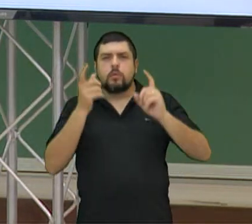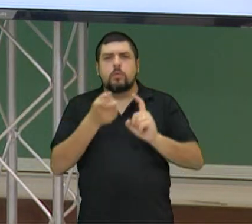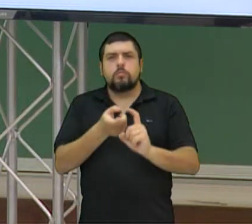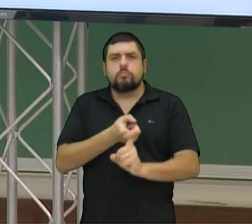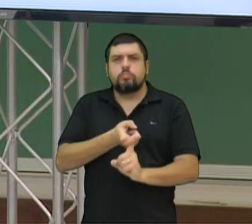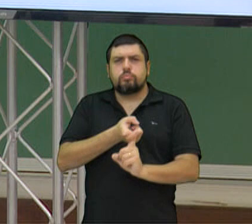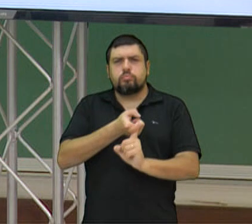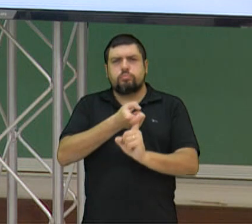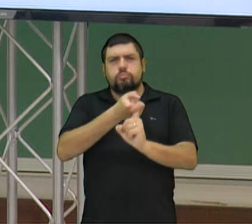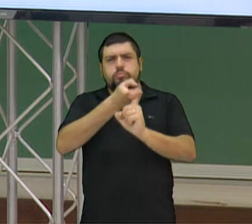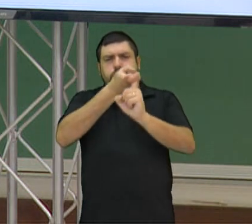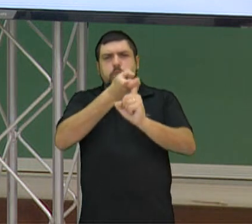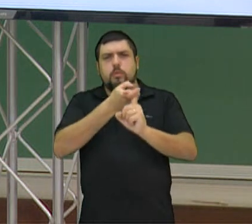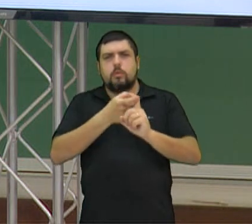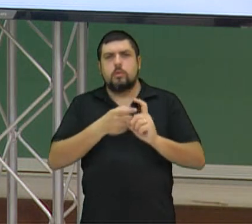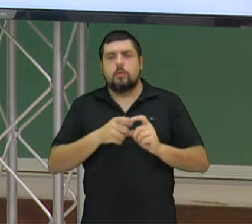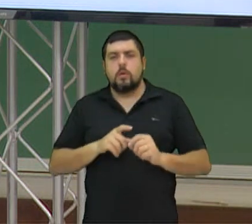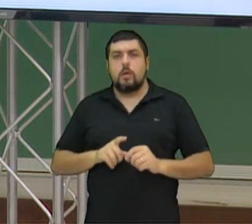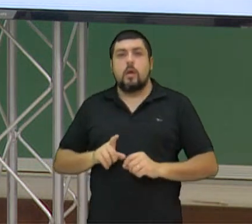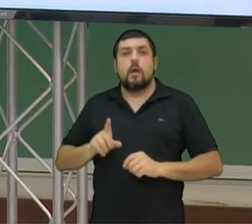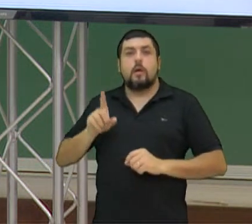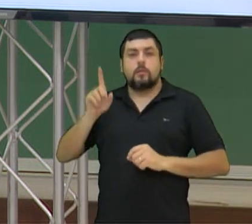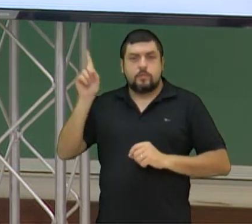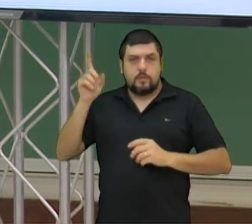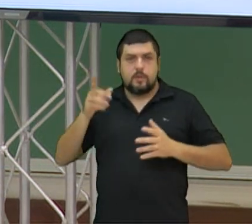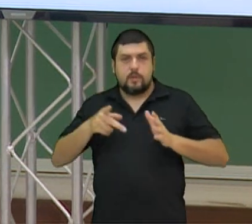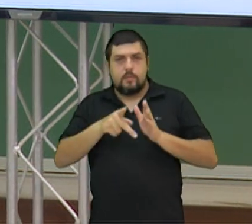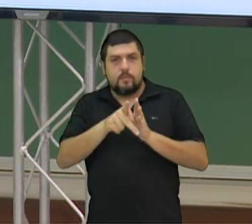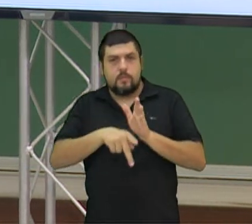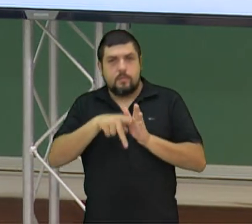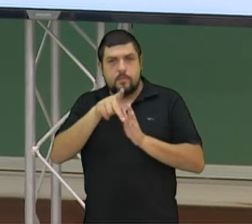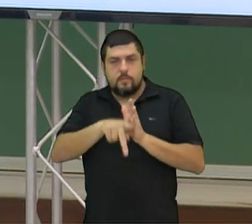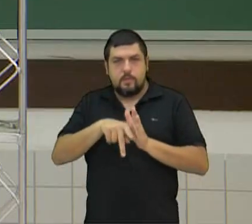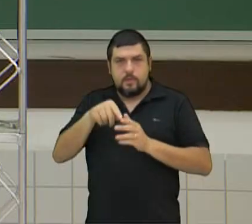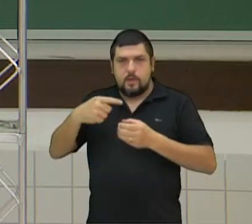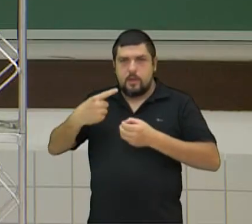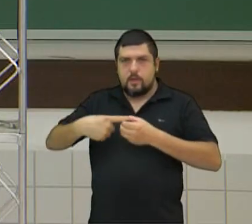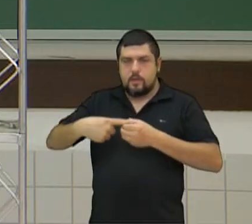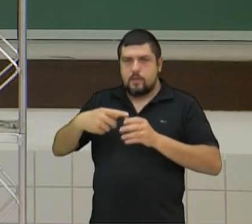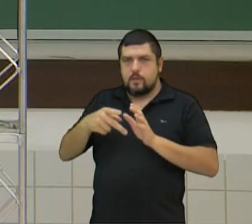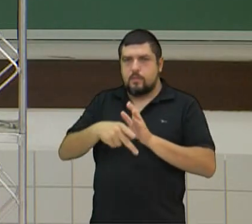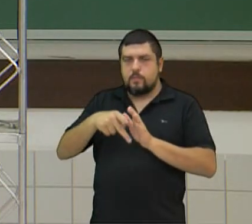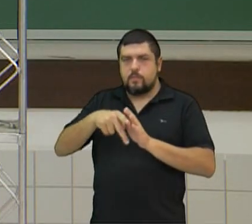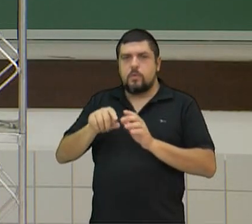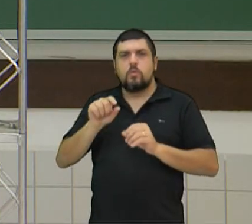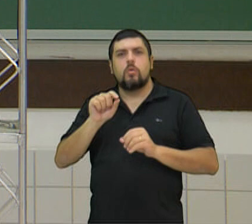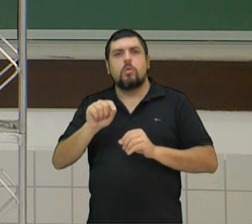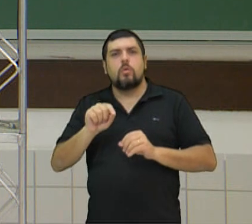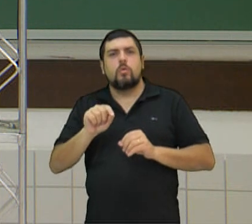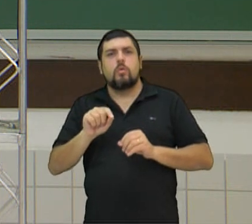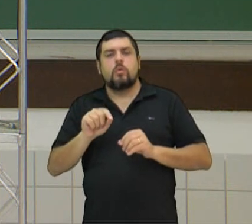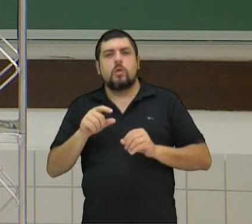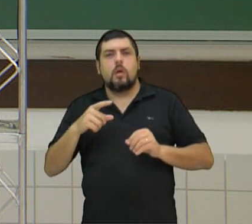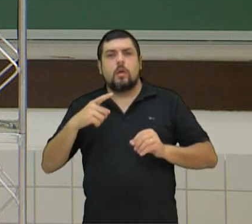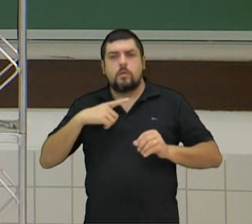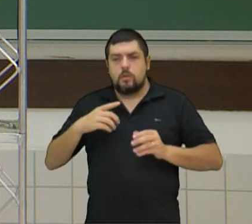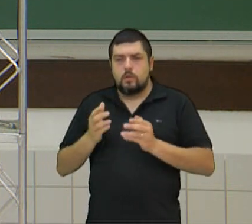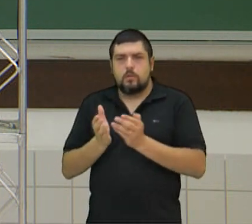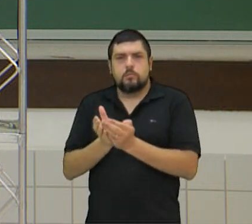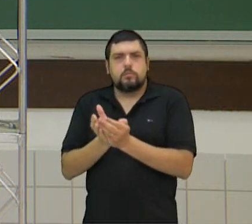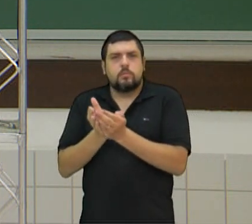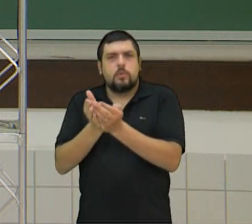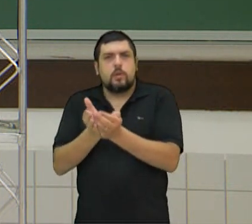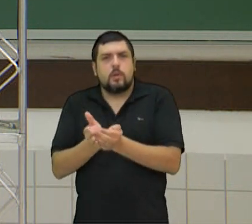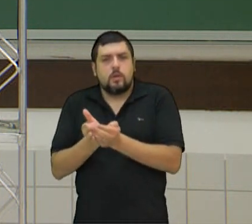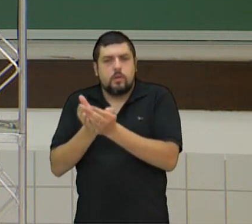né? Lá de Paranaguá, lá dos shipload, né? Que são aqueles equipamentos que tiram lá a questão dos navios e tudo mais,